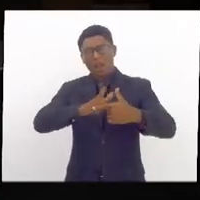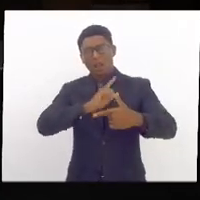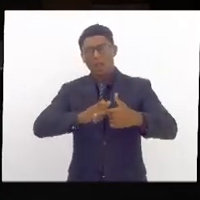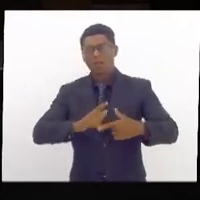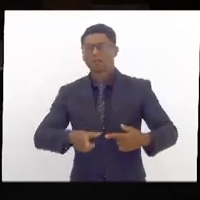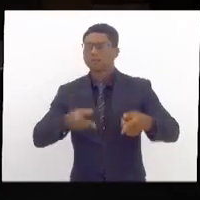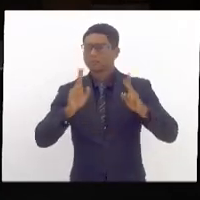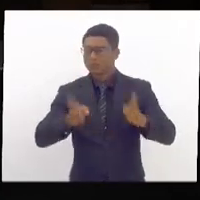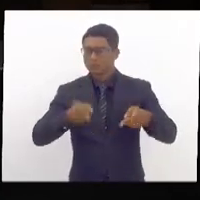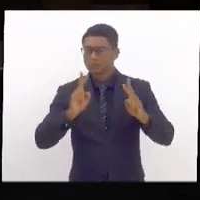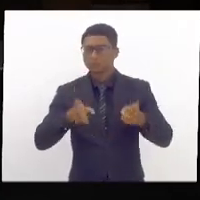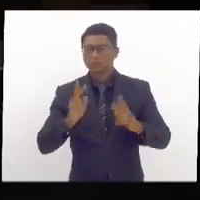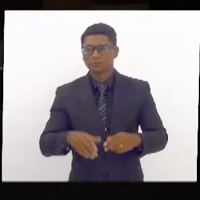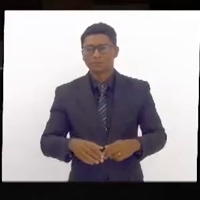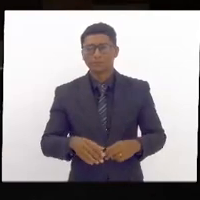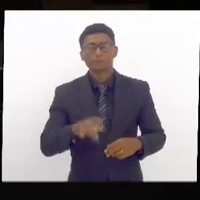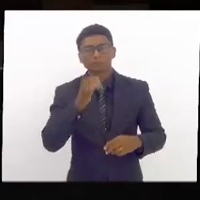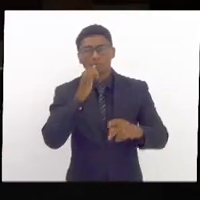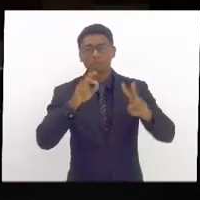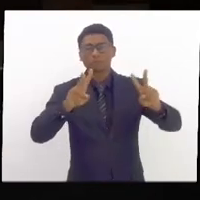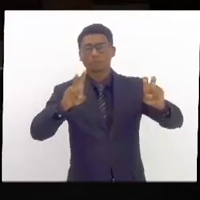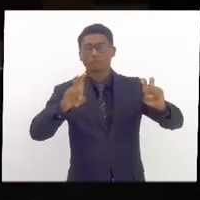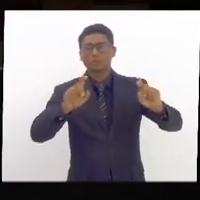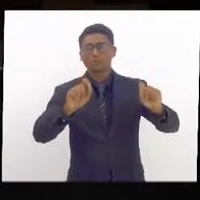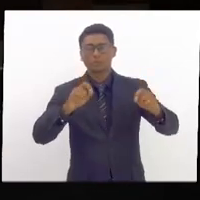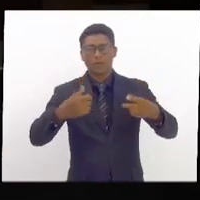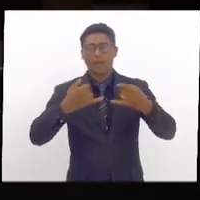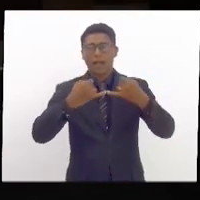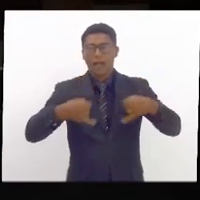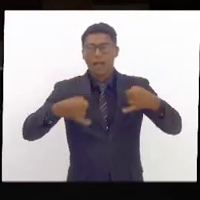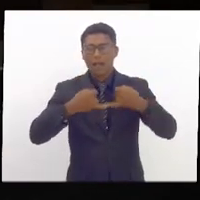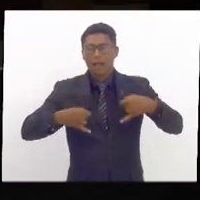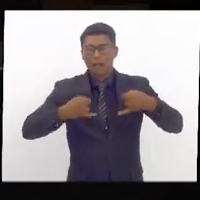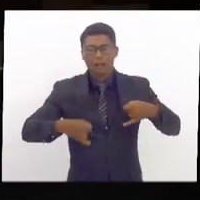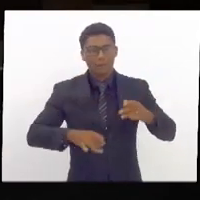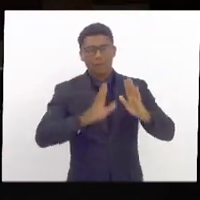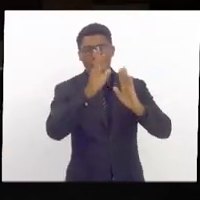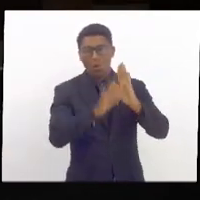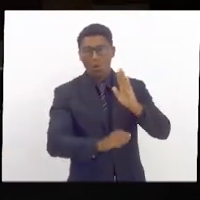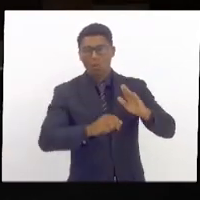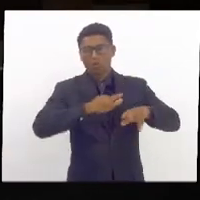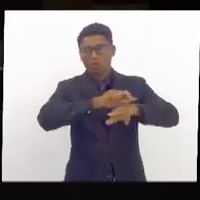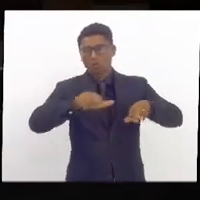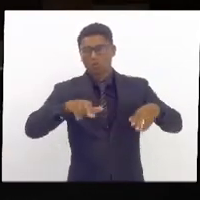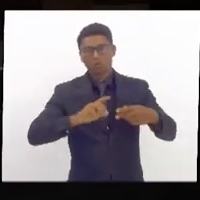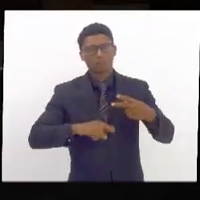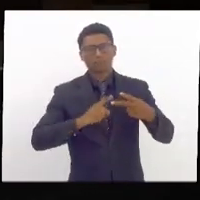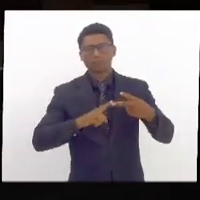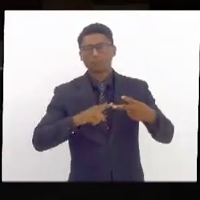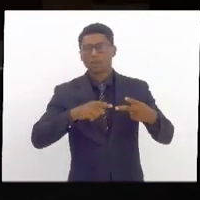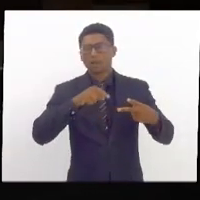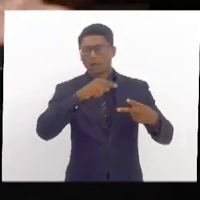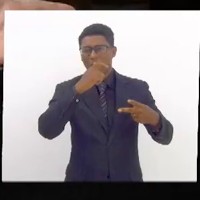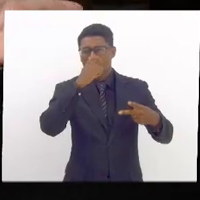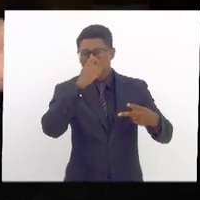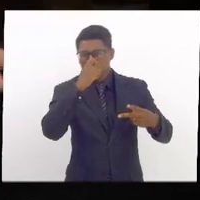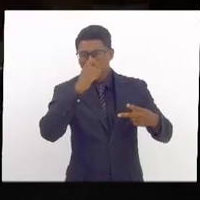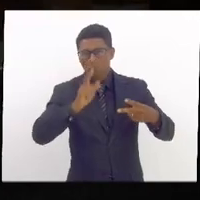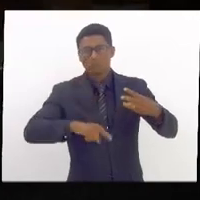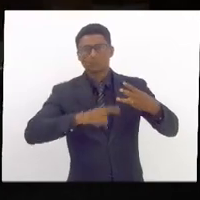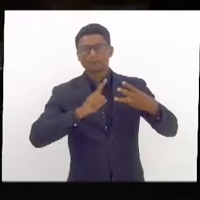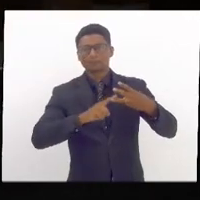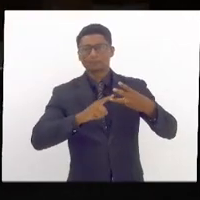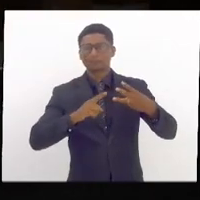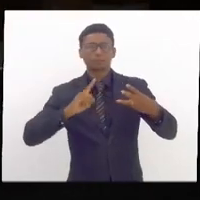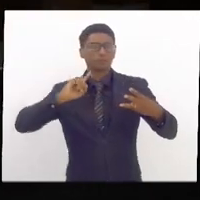a matéria que falava sobre a questão do roubo de cabos, vinha a questão da superlotação, a questão da sujeira, né,